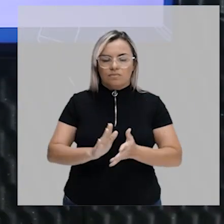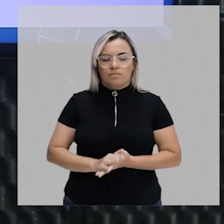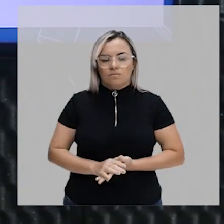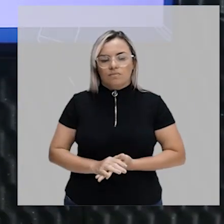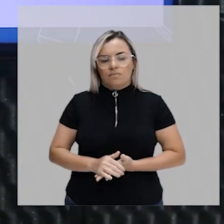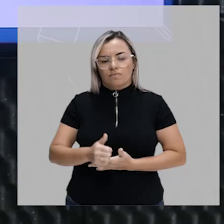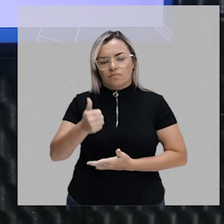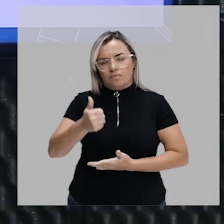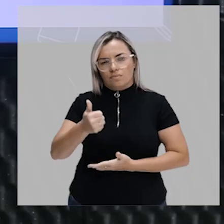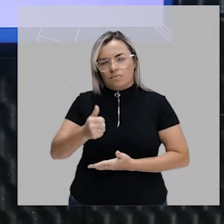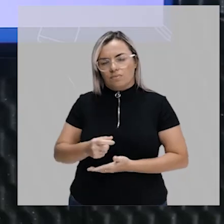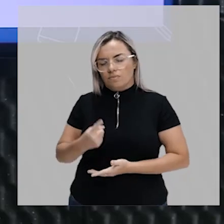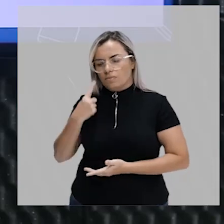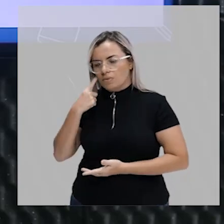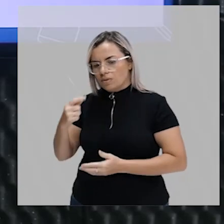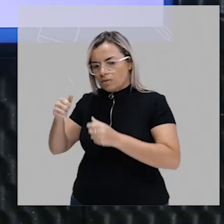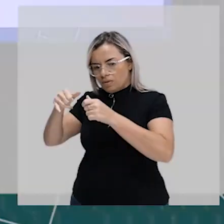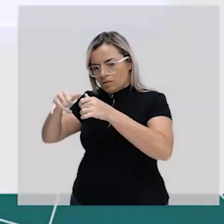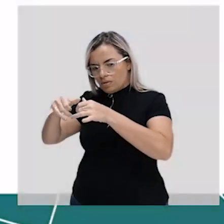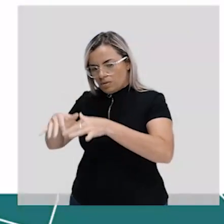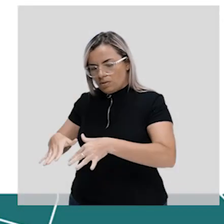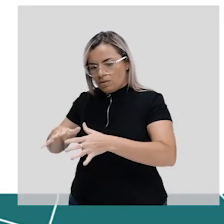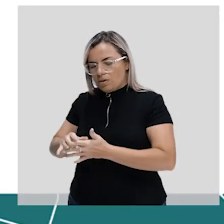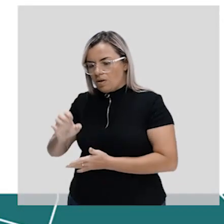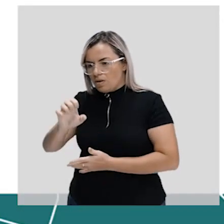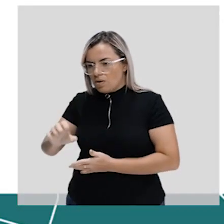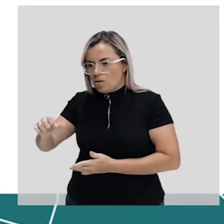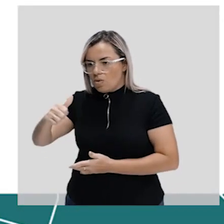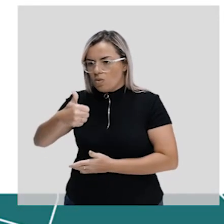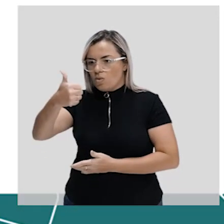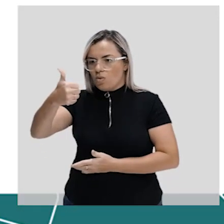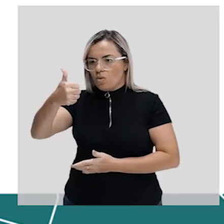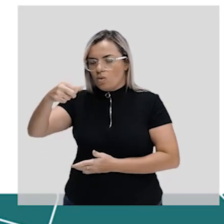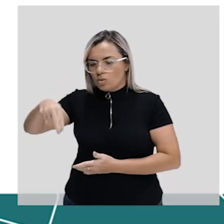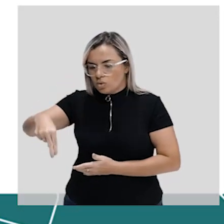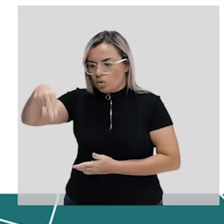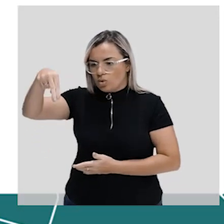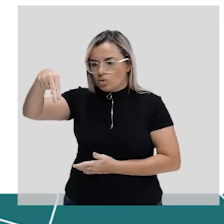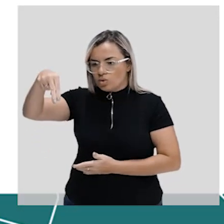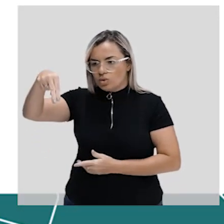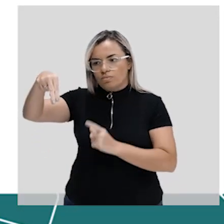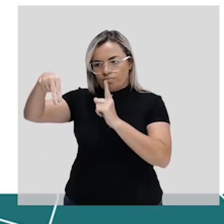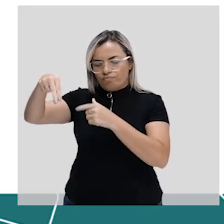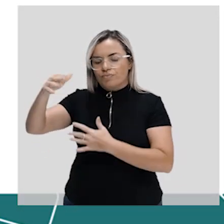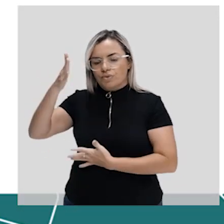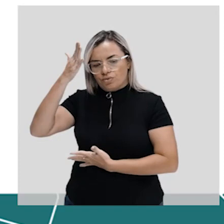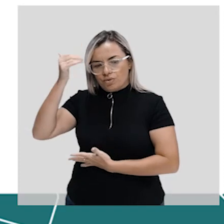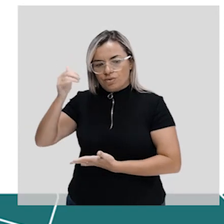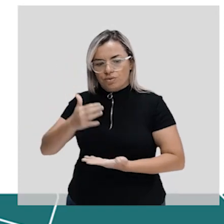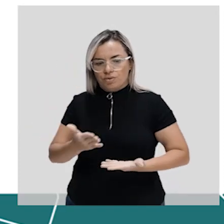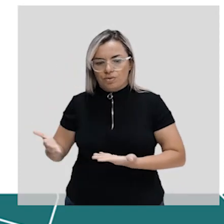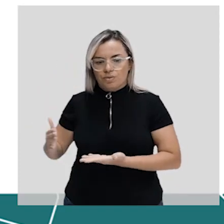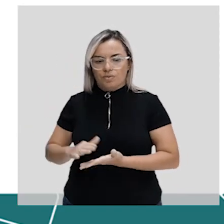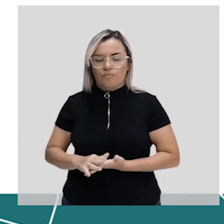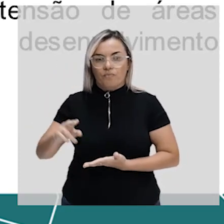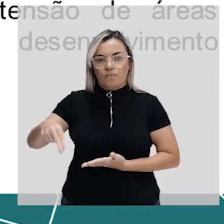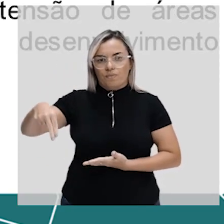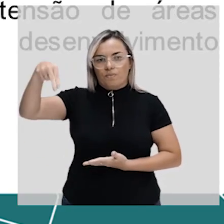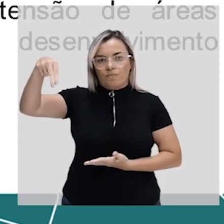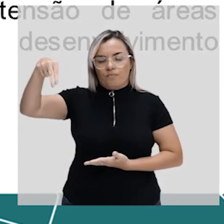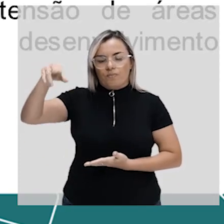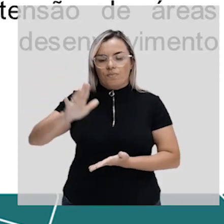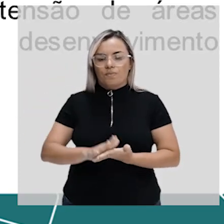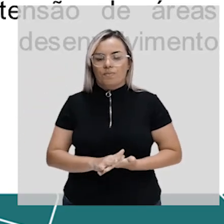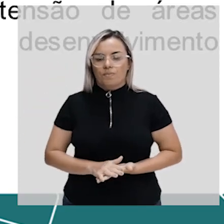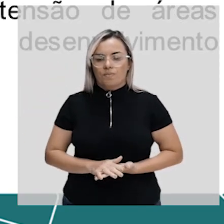primeiro olhar no mapa, galera. Quem é a região 1? A região 1 é a região norte. Beleza. Então, leia-se que estamos falando da região norte. Então,